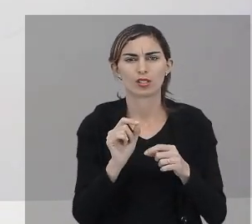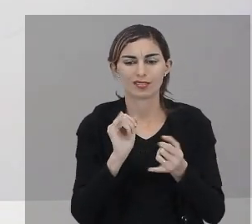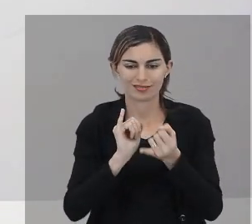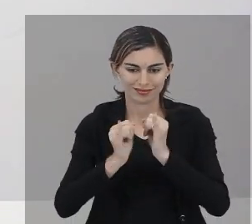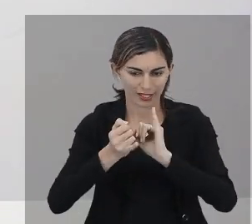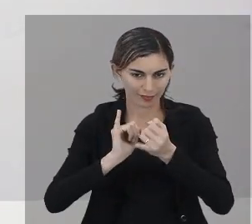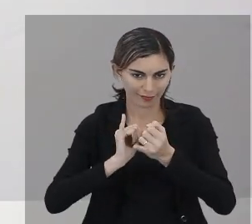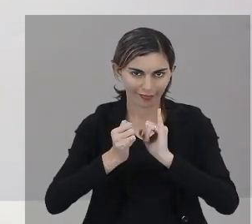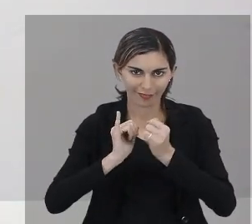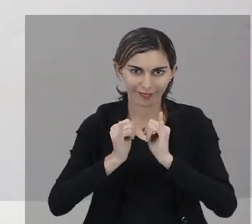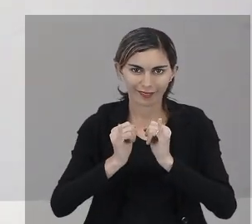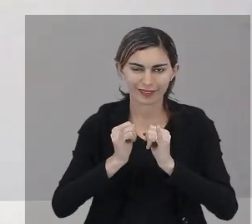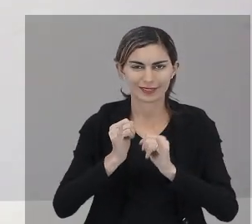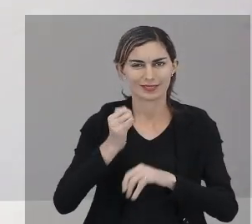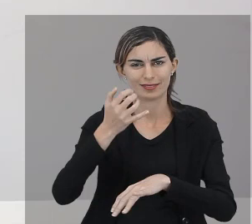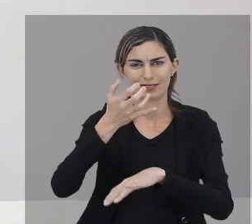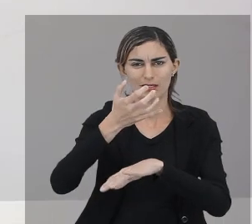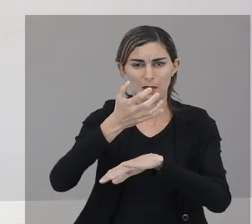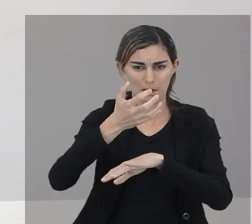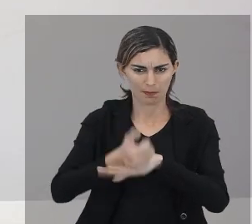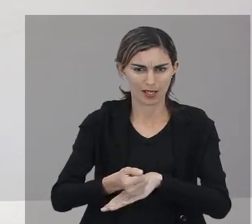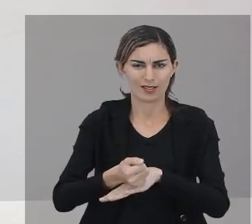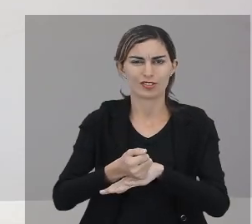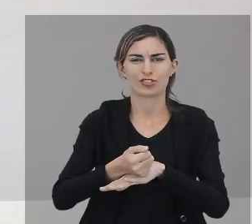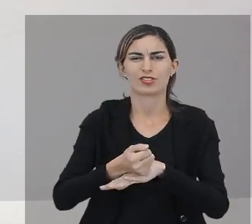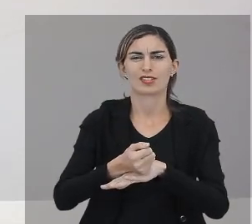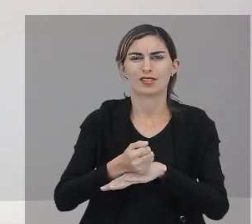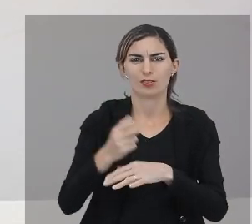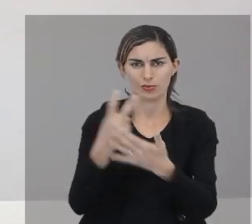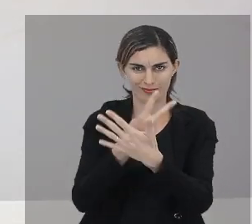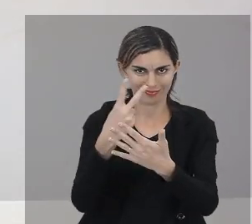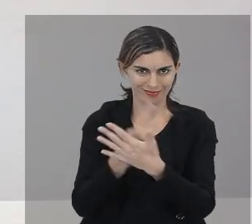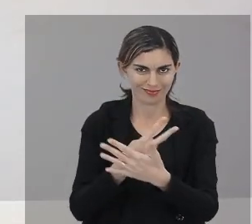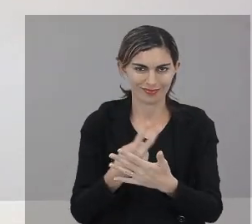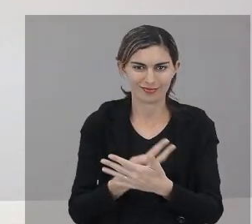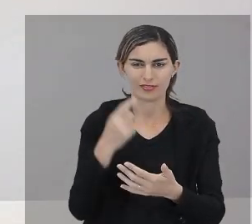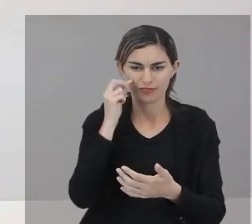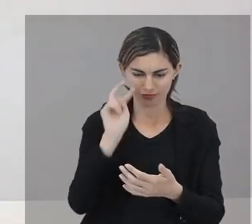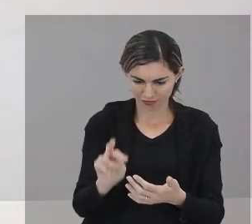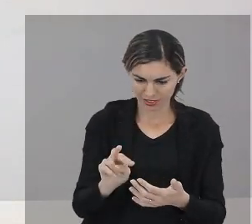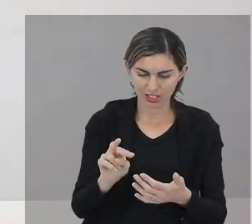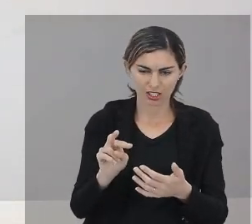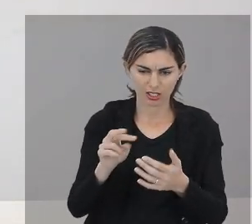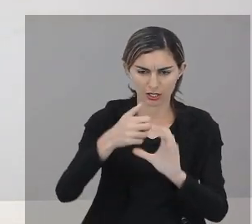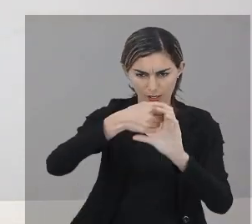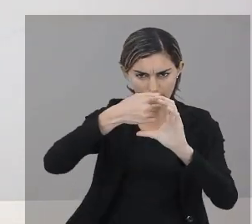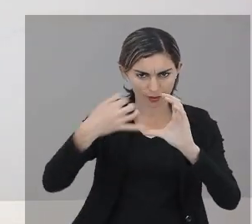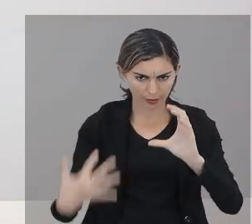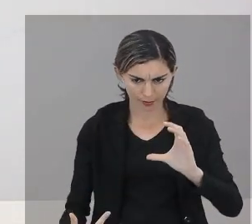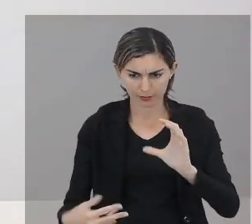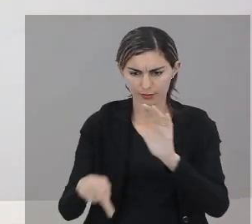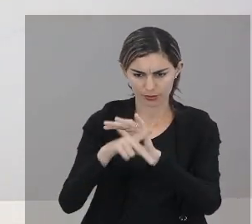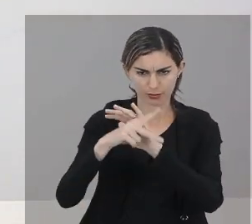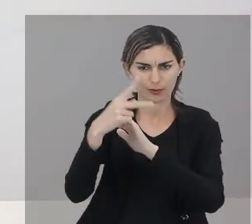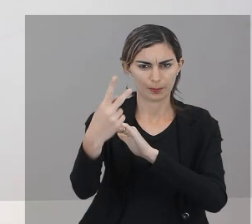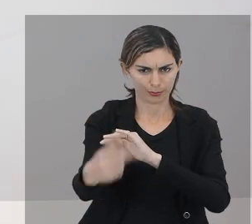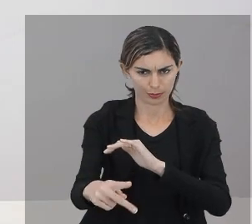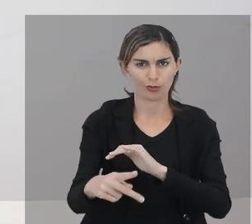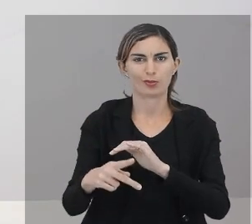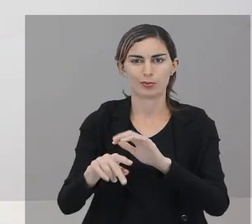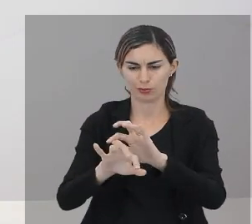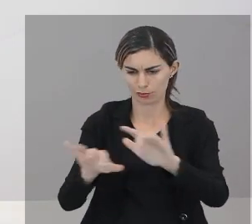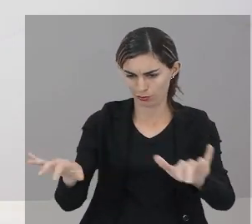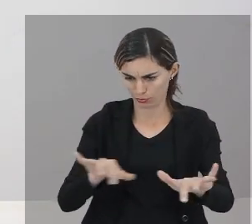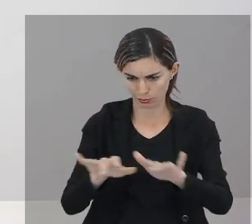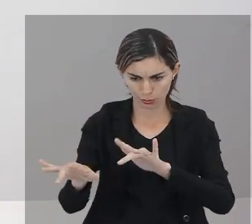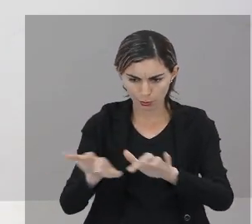você vai para a internet e basta pegar o erro, basta pegar aquela característica específica